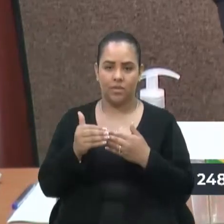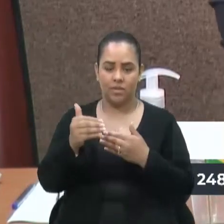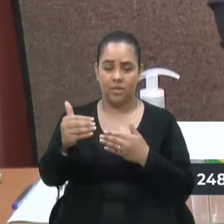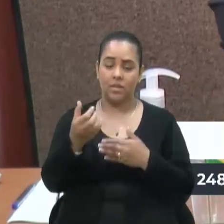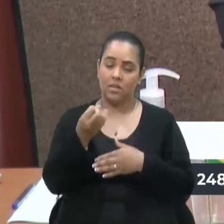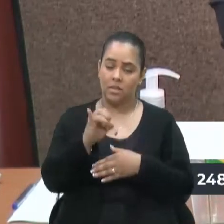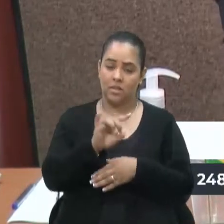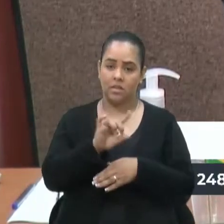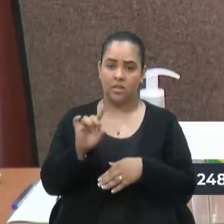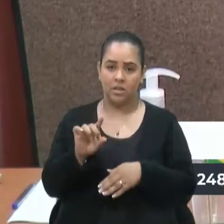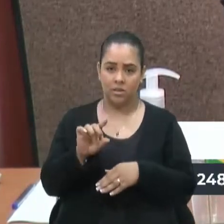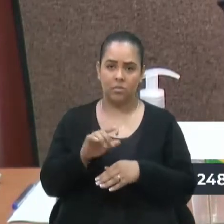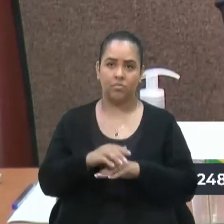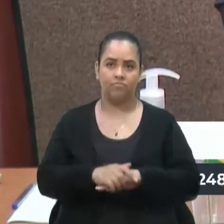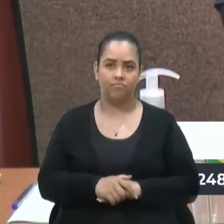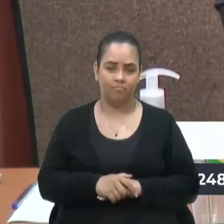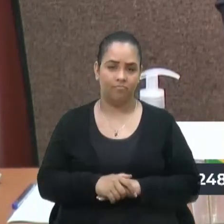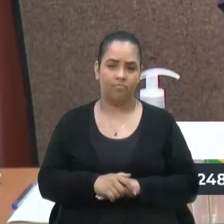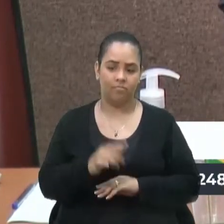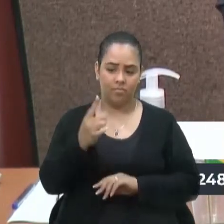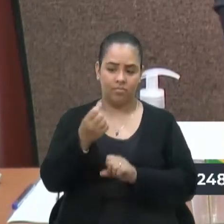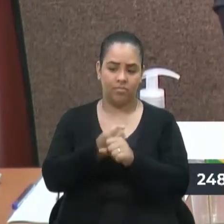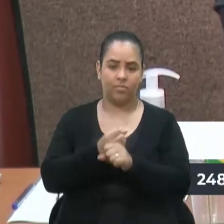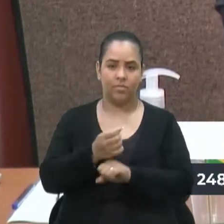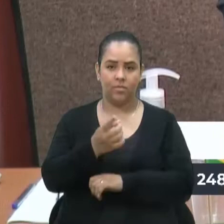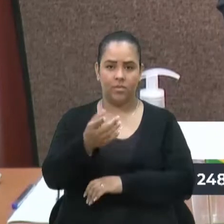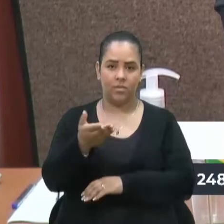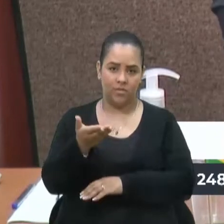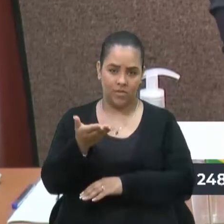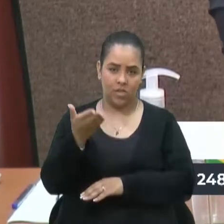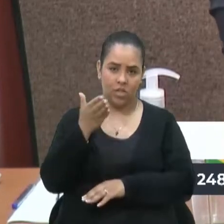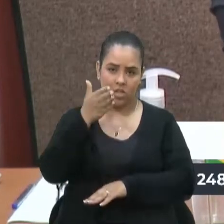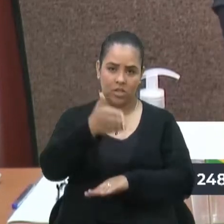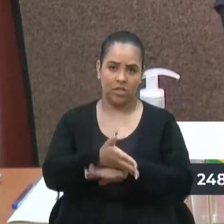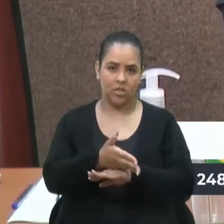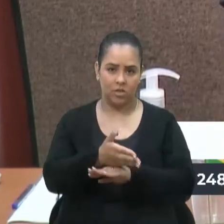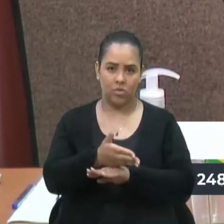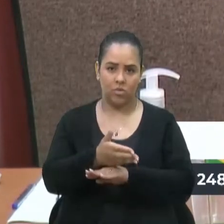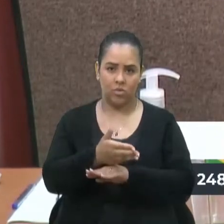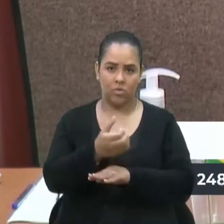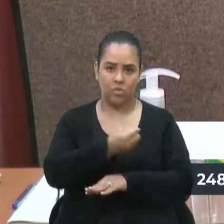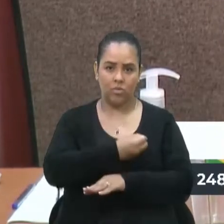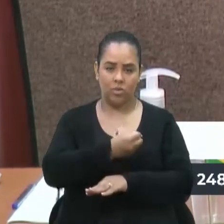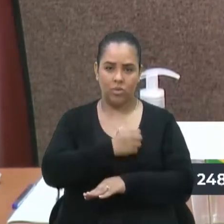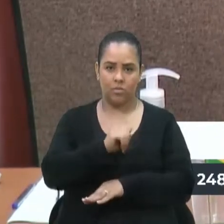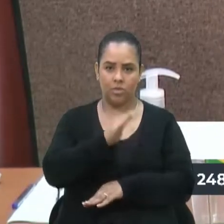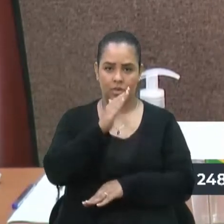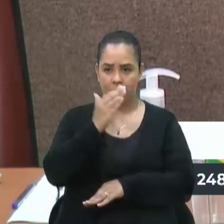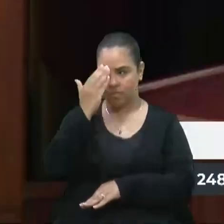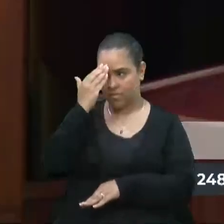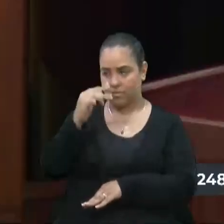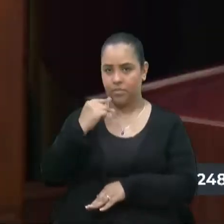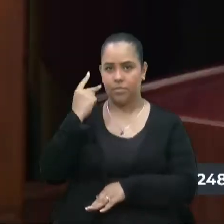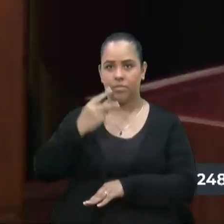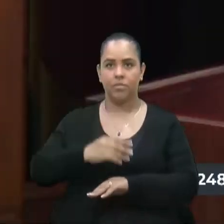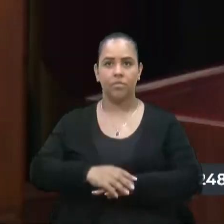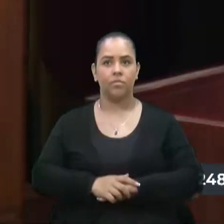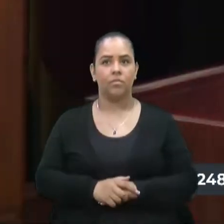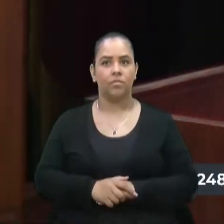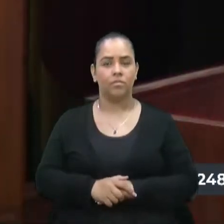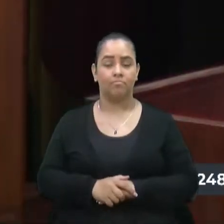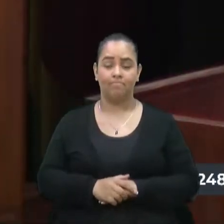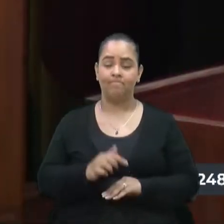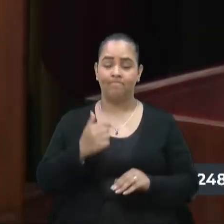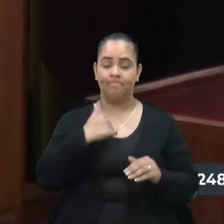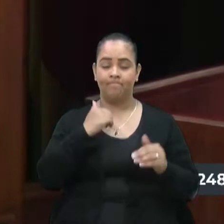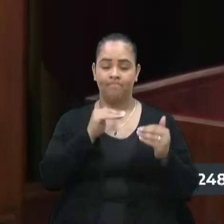caso contrário, daqui um ano a senhora vai vir aqui e vai dizer, ó, os números aumentaram. Obrigado, vereador. Vereador, eu